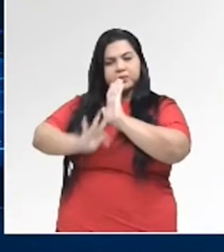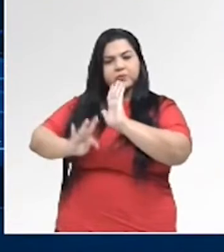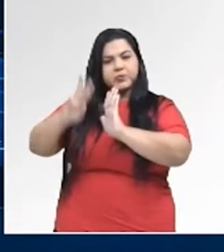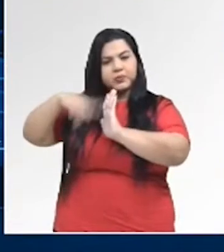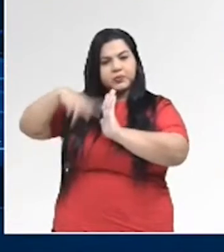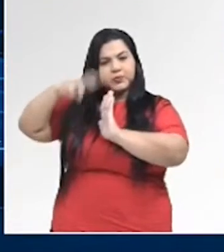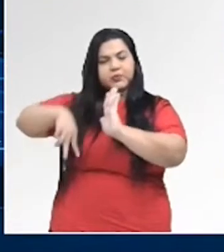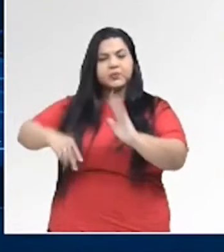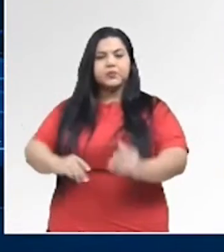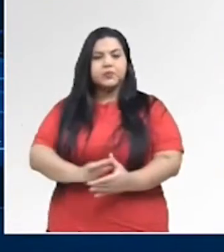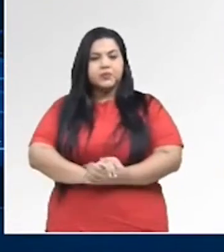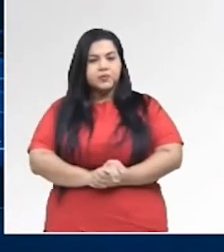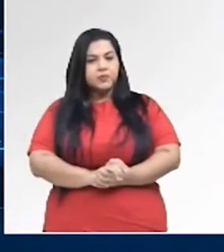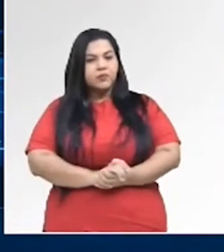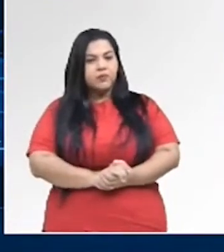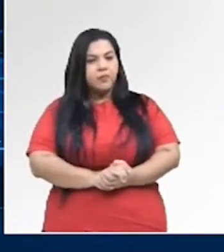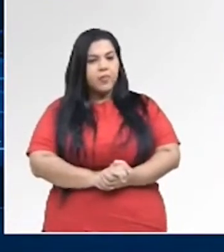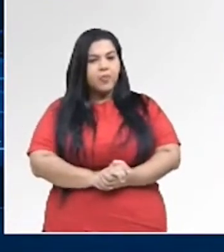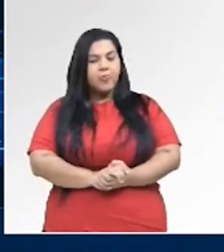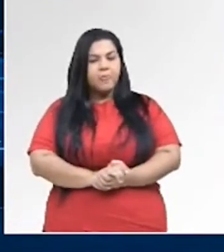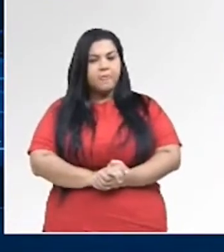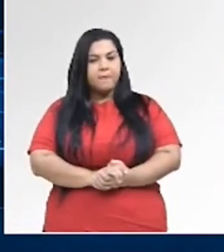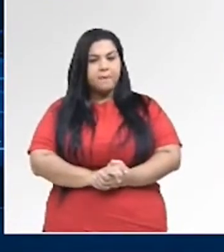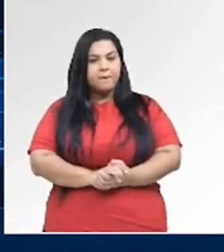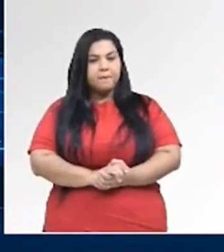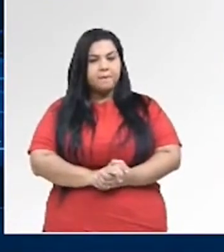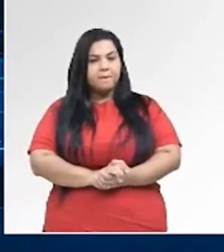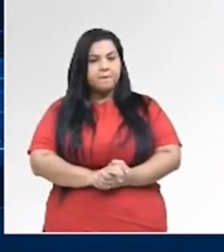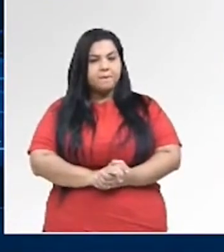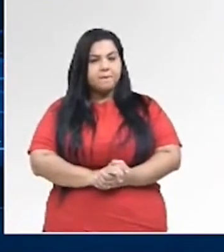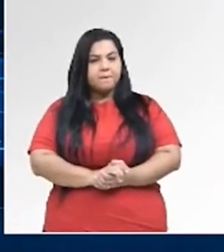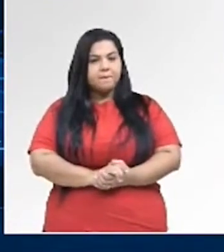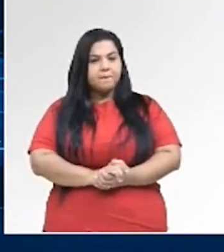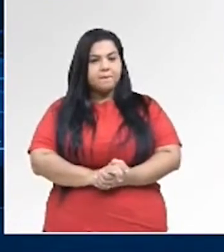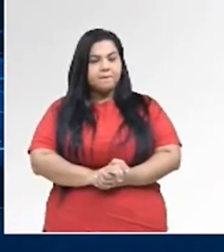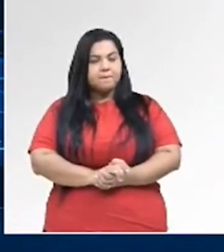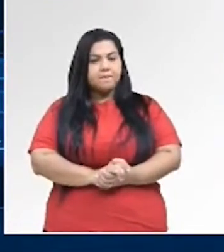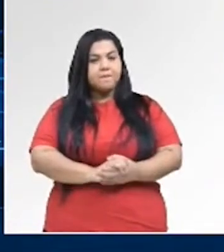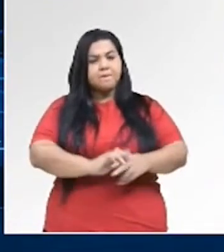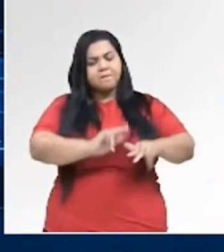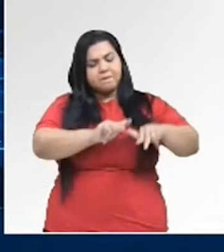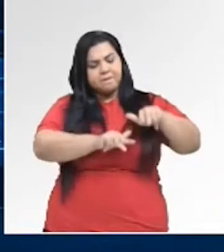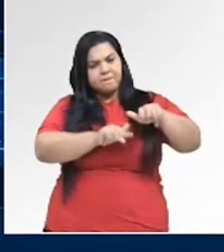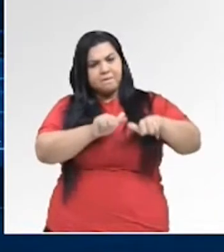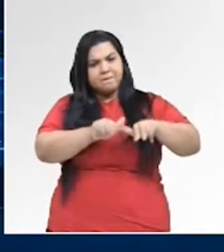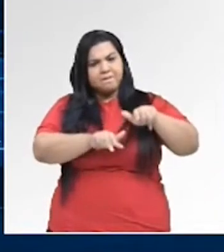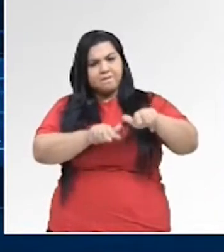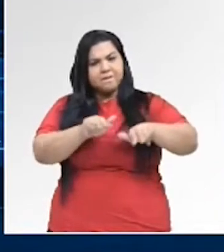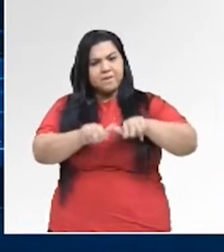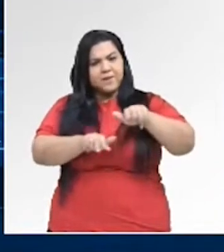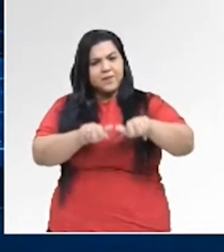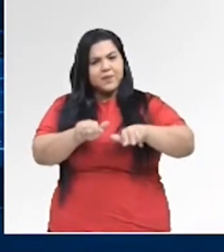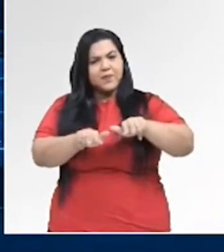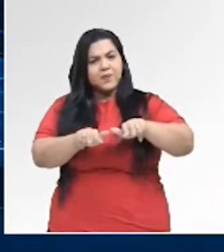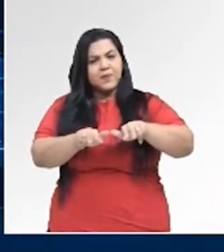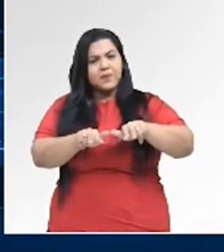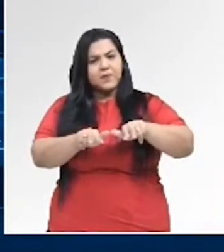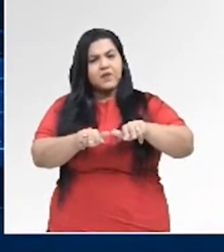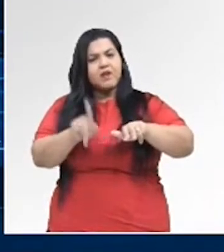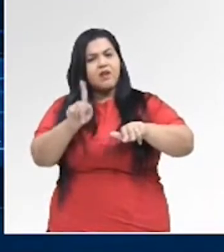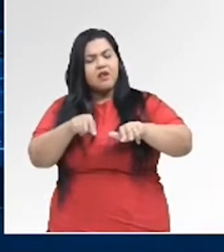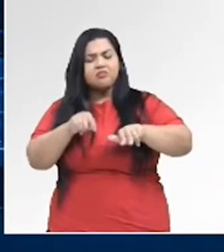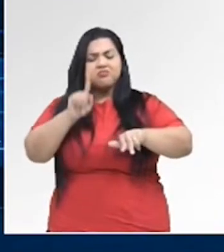conto. Pelo rego desciam as bolas de lã sulfurina. Eram